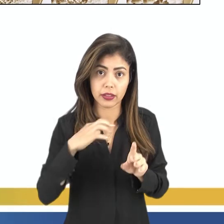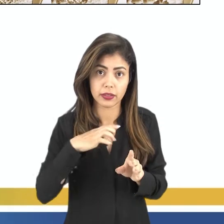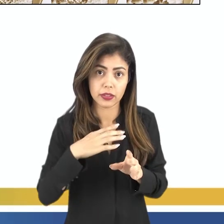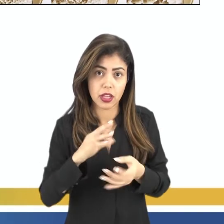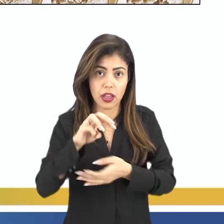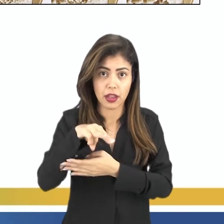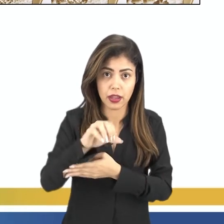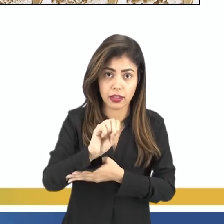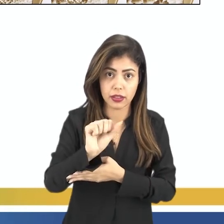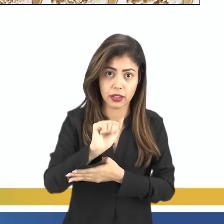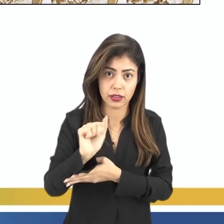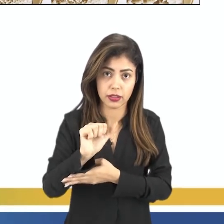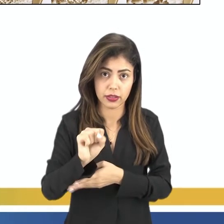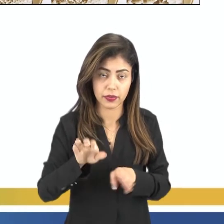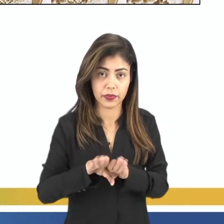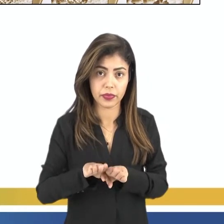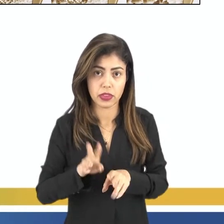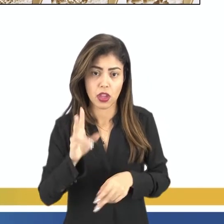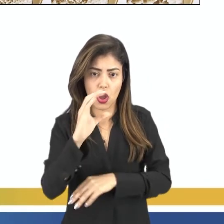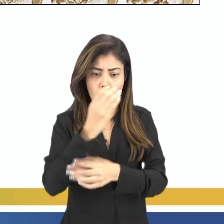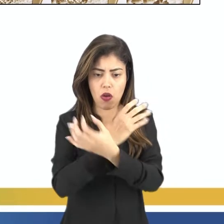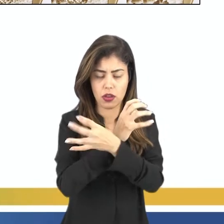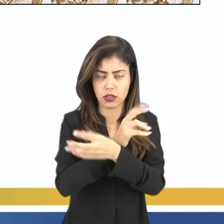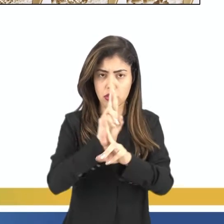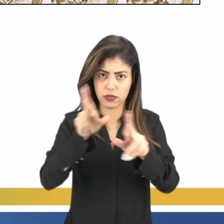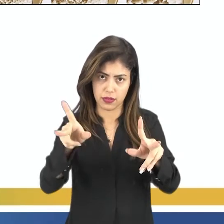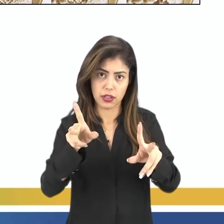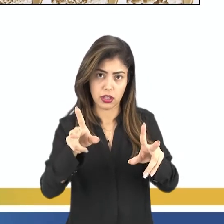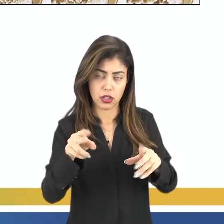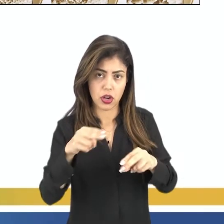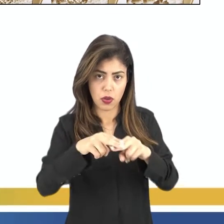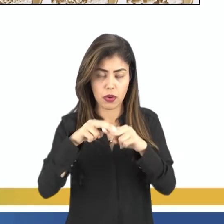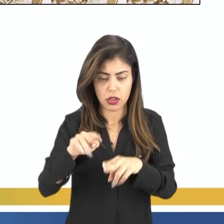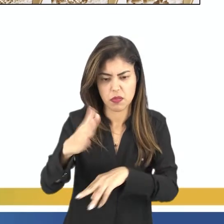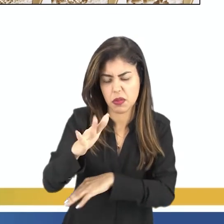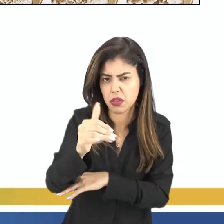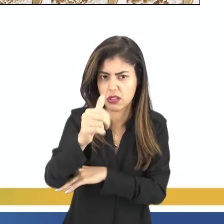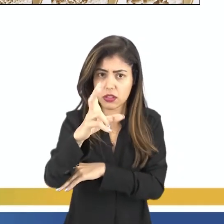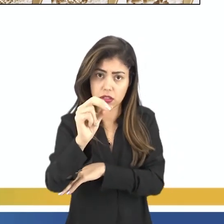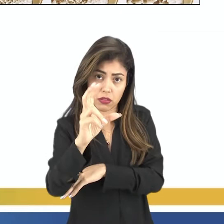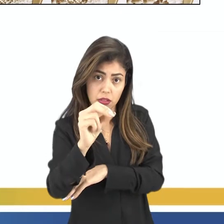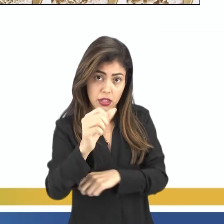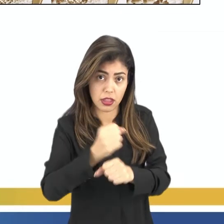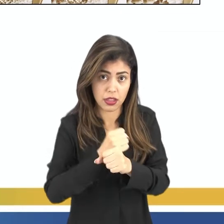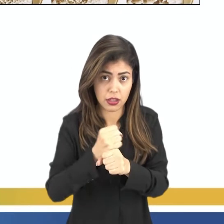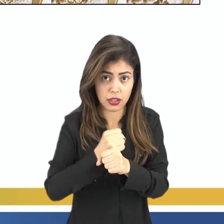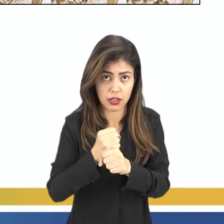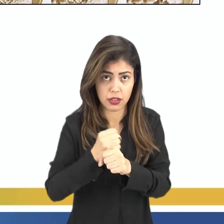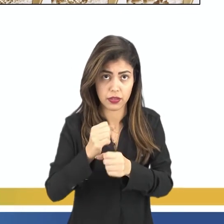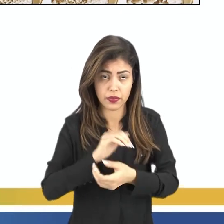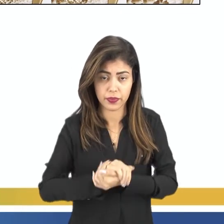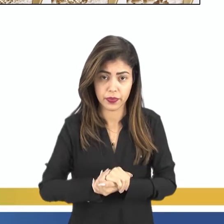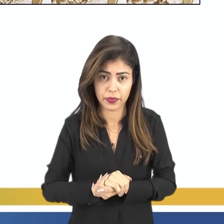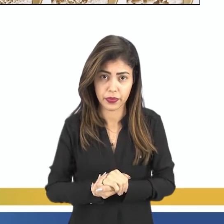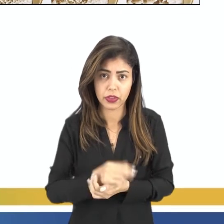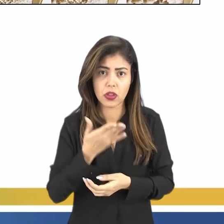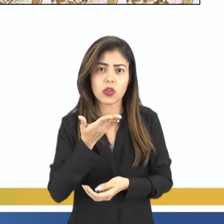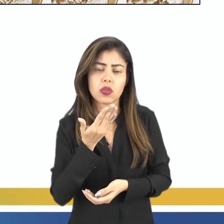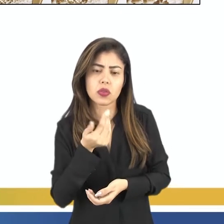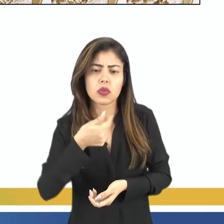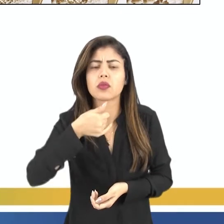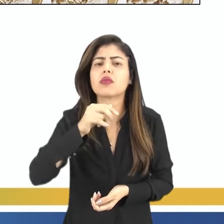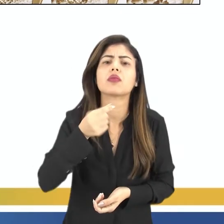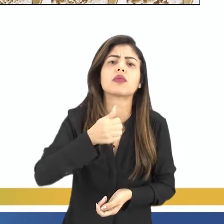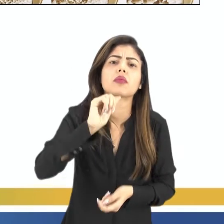a massa óssea não vai ser diferente. Por isso aí que depois de 50 anos, né? Aí você já sabe que tem que tomar o quê?